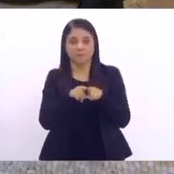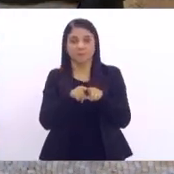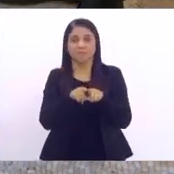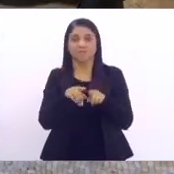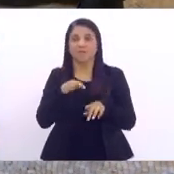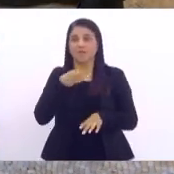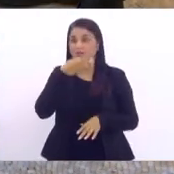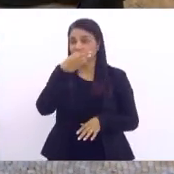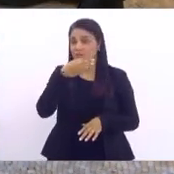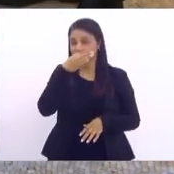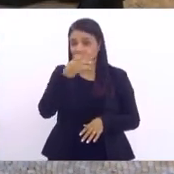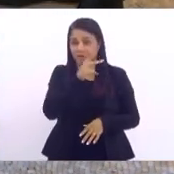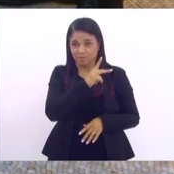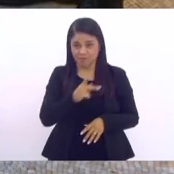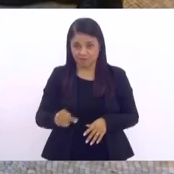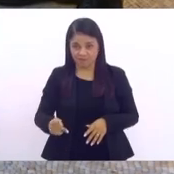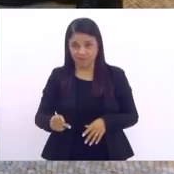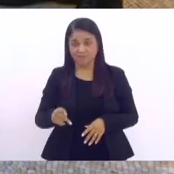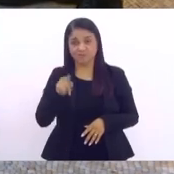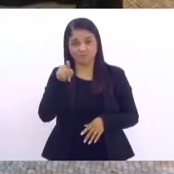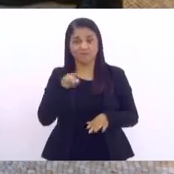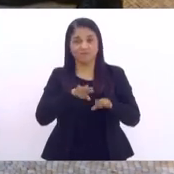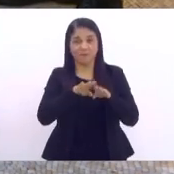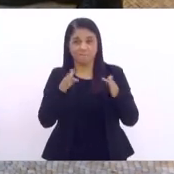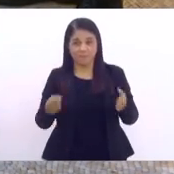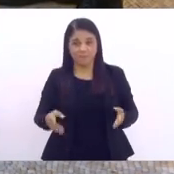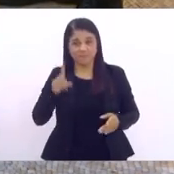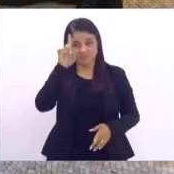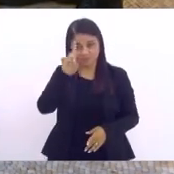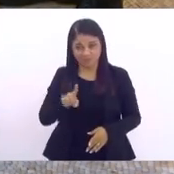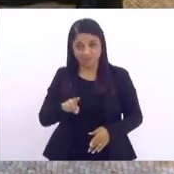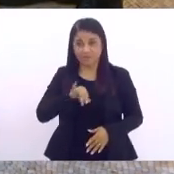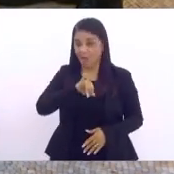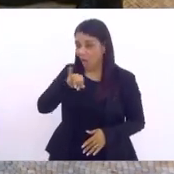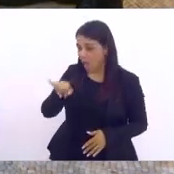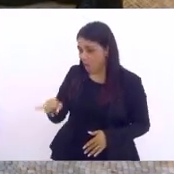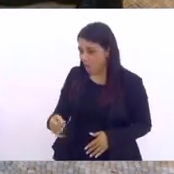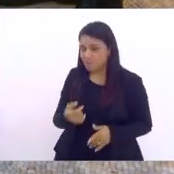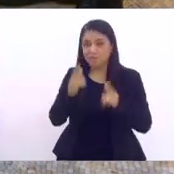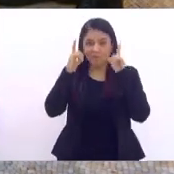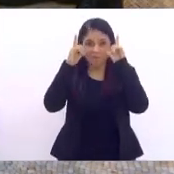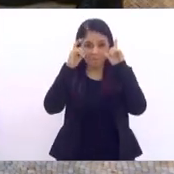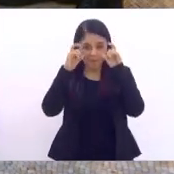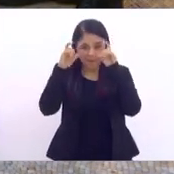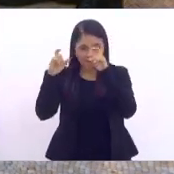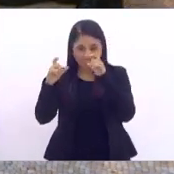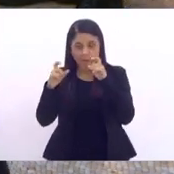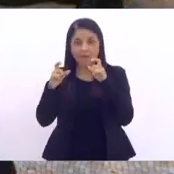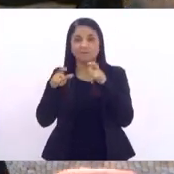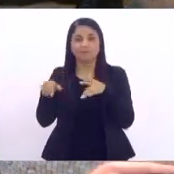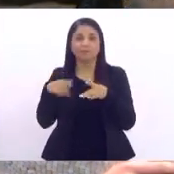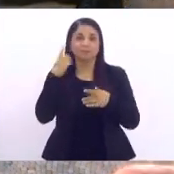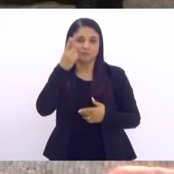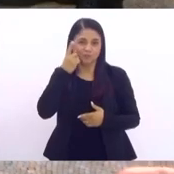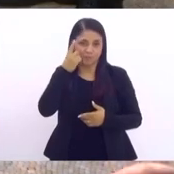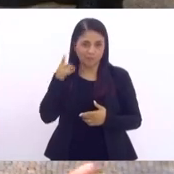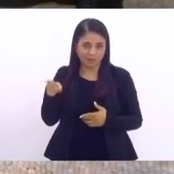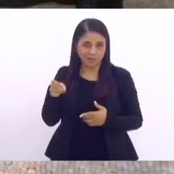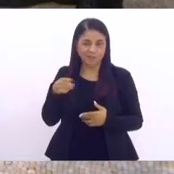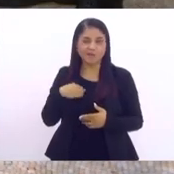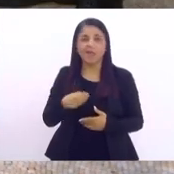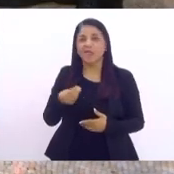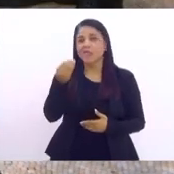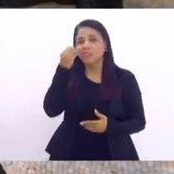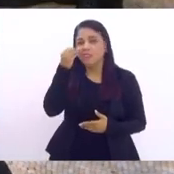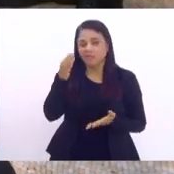mesa diretora, que aproveite as imagens colhidas hoje dos parlamentares e teste com o nosso banco de dados, para ver se algum